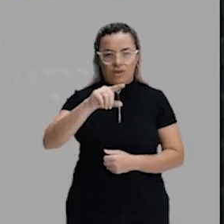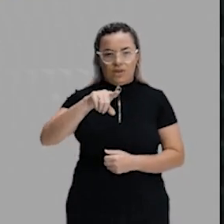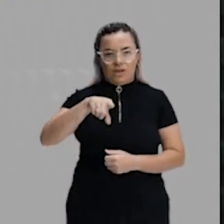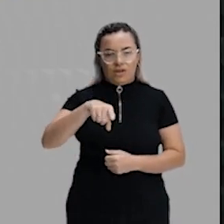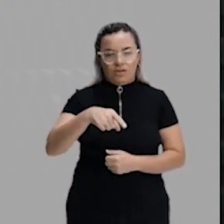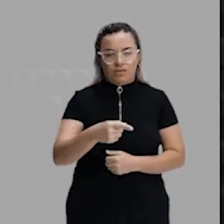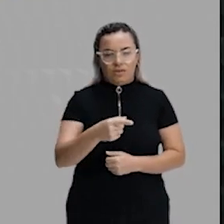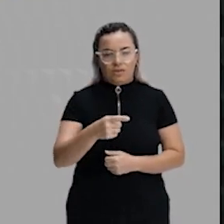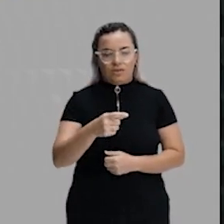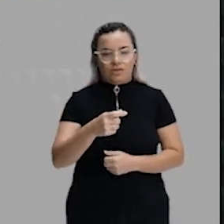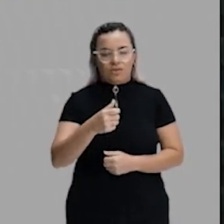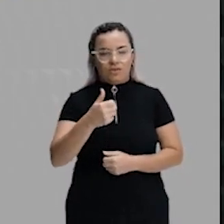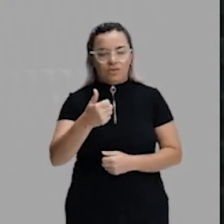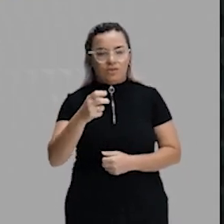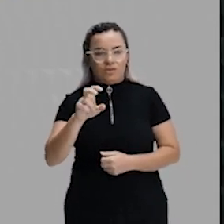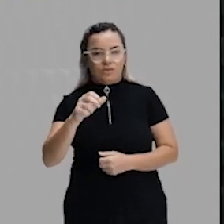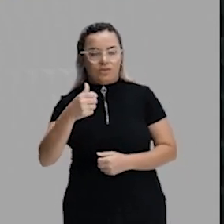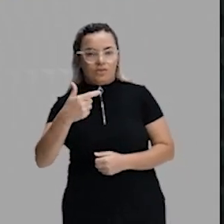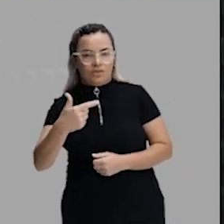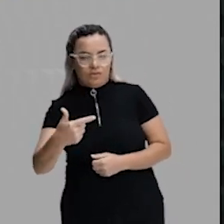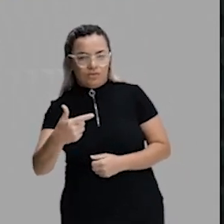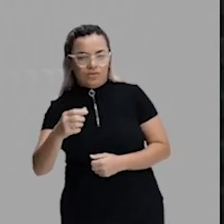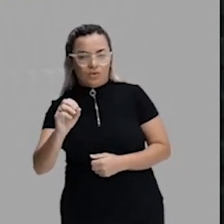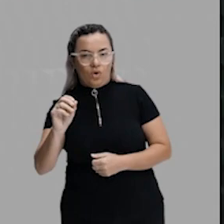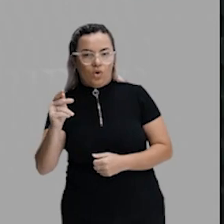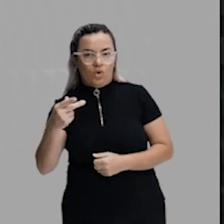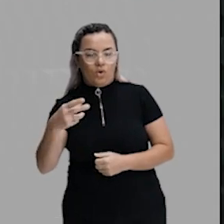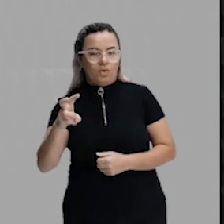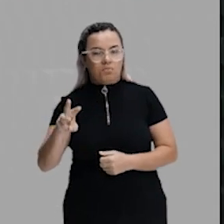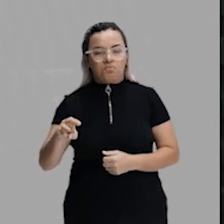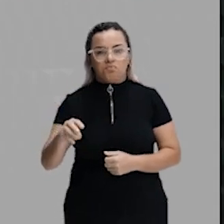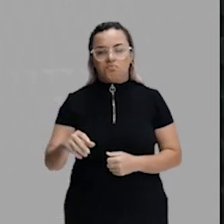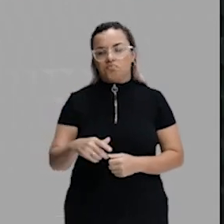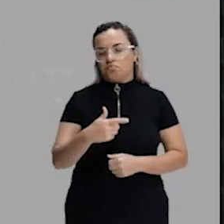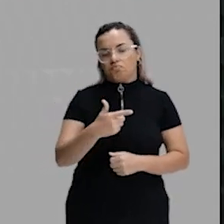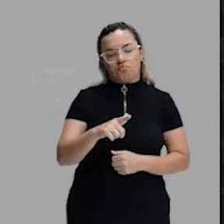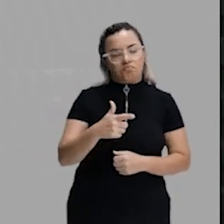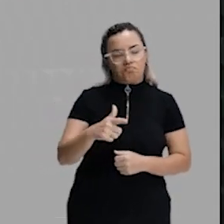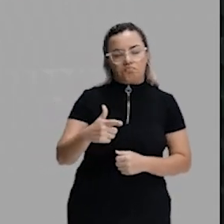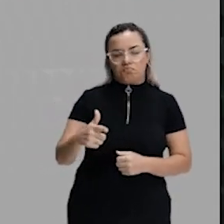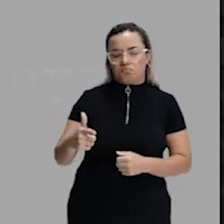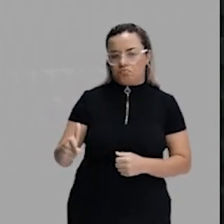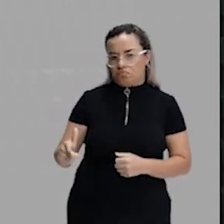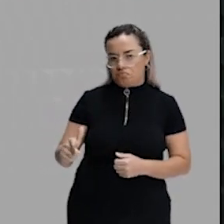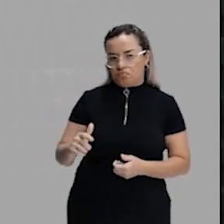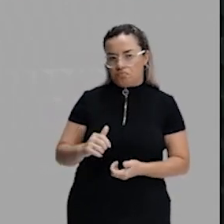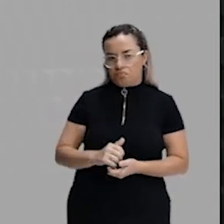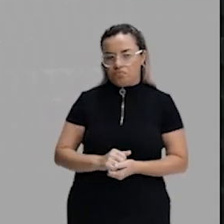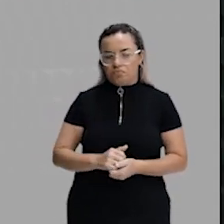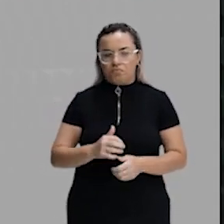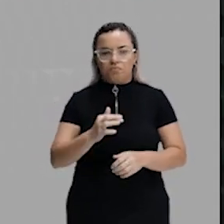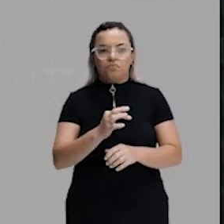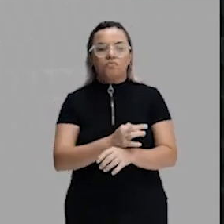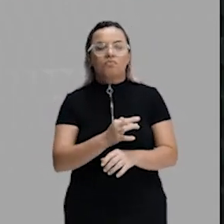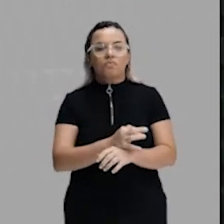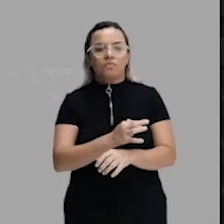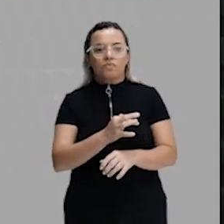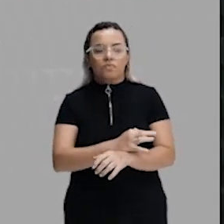0,152, como é que você vai encontrar isso no mercado? Então não existe resistores, né,